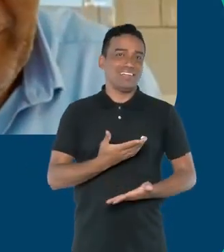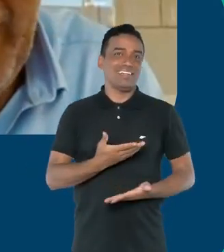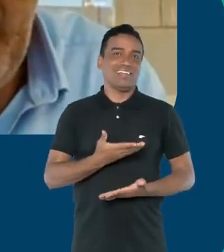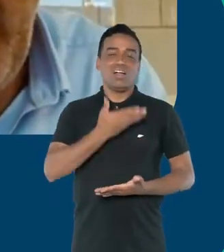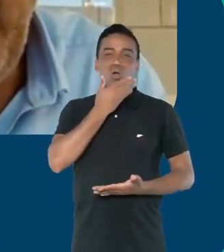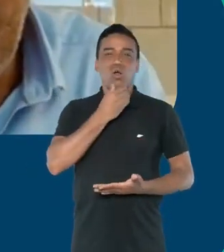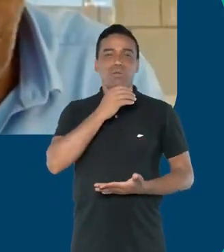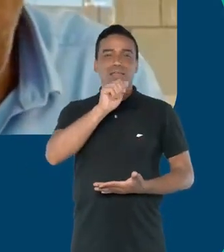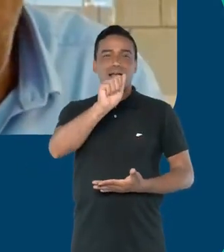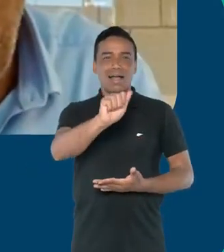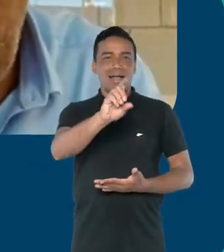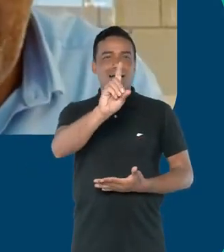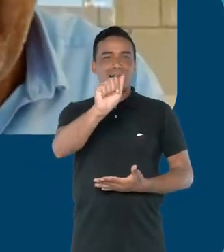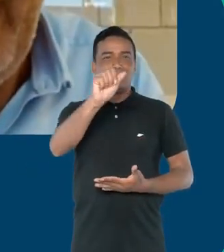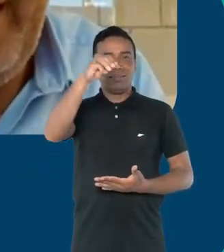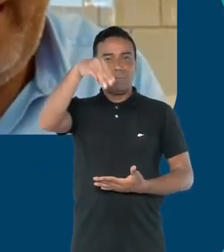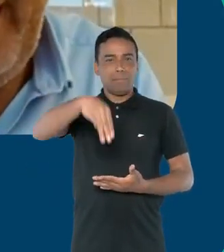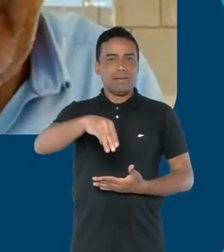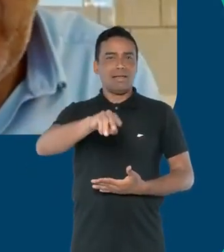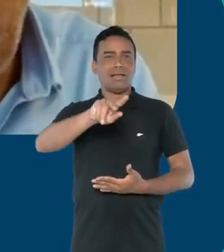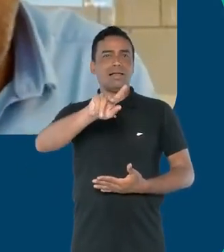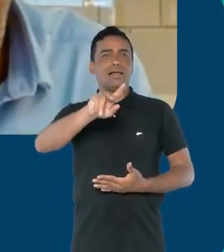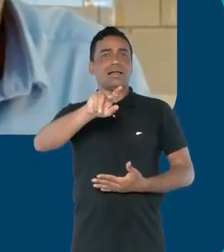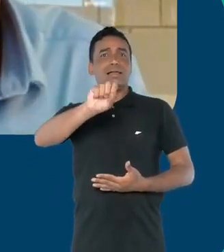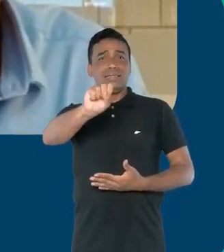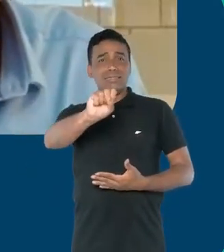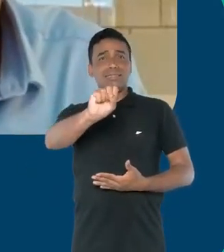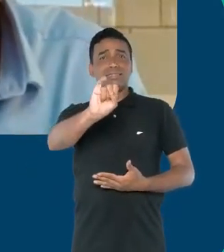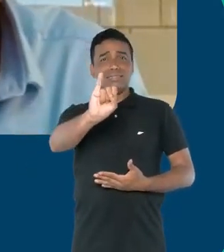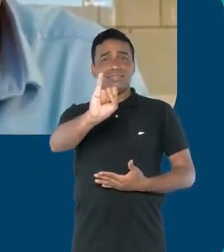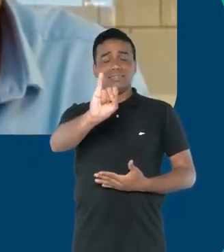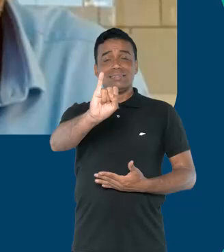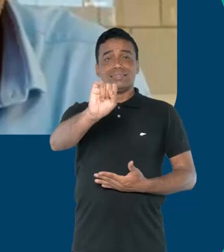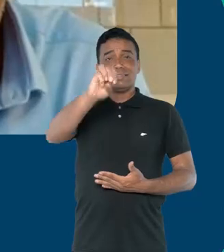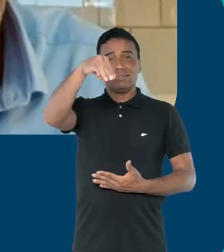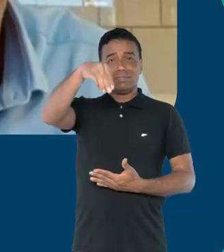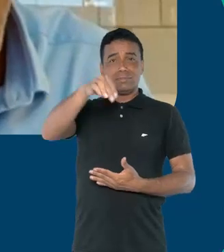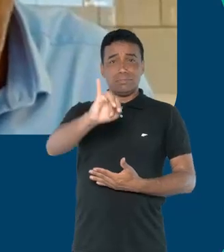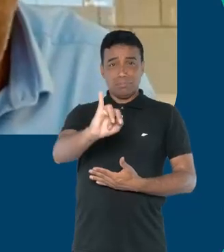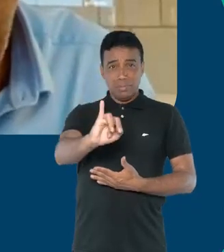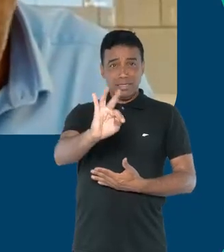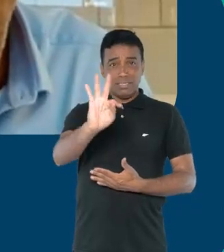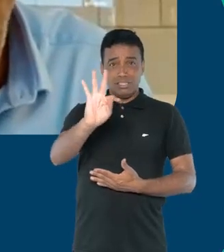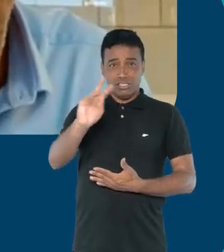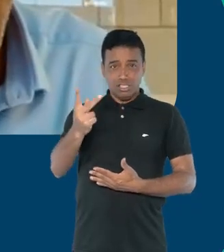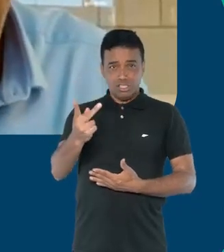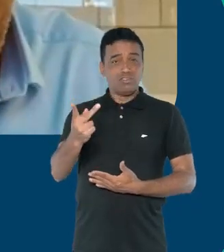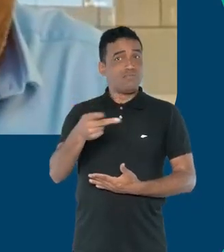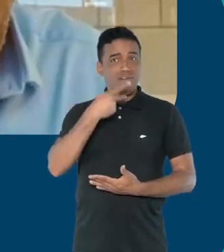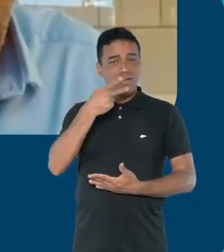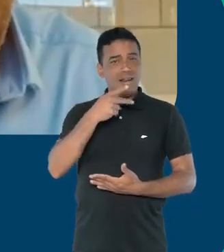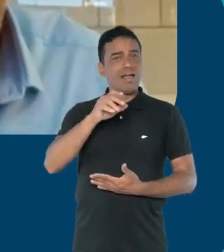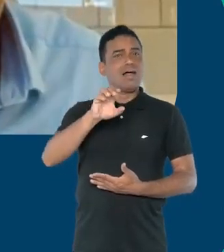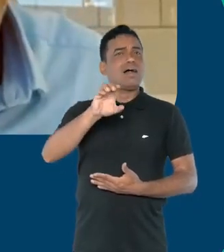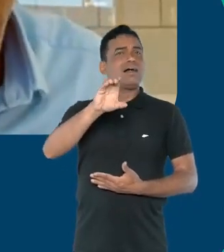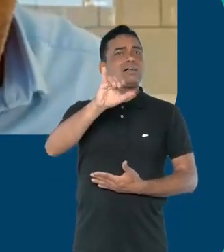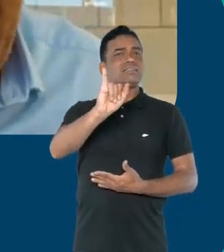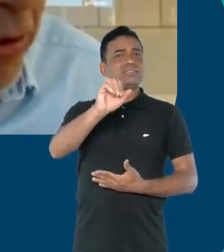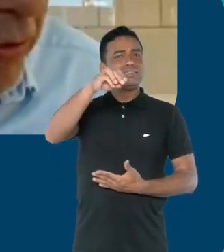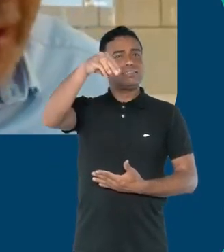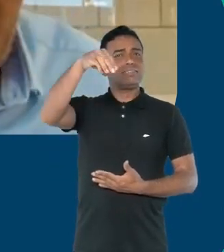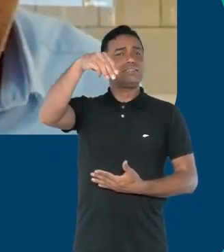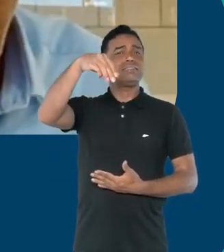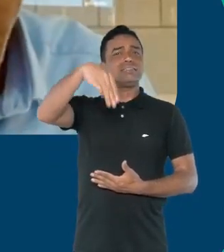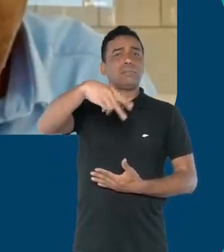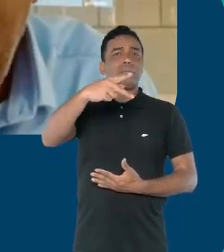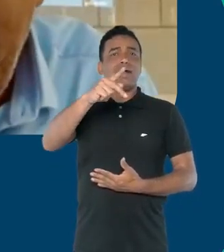né, um grande amigo do Hume, e que no seu Teoria dos Sentimentos Morais vai falar muito sobre a simpatia, ele usa o exemplo, né,